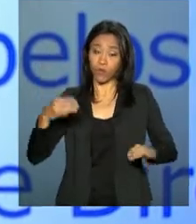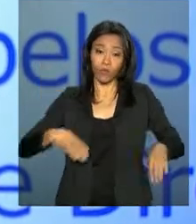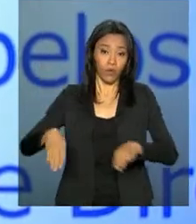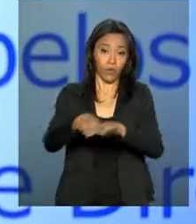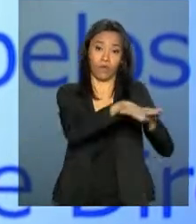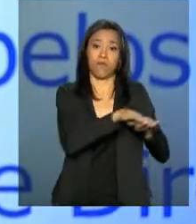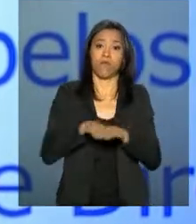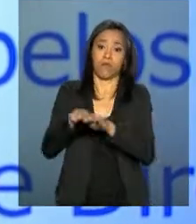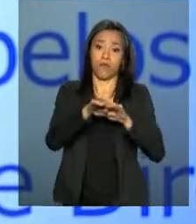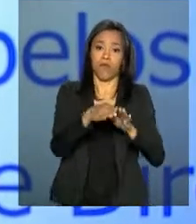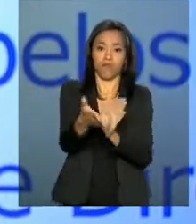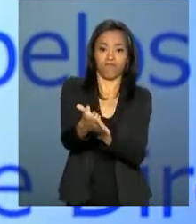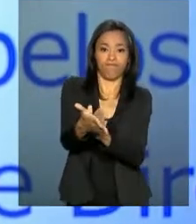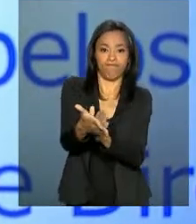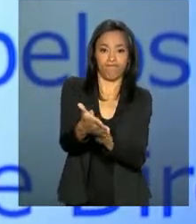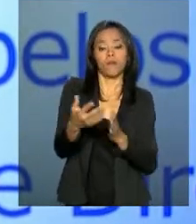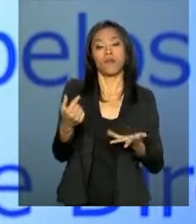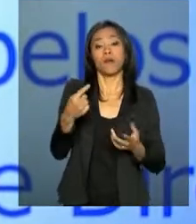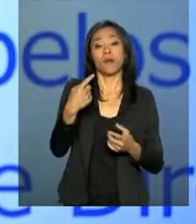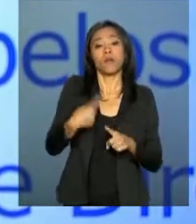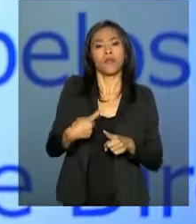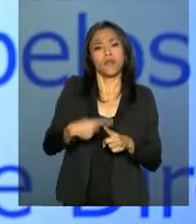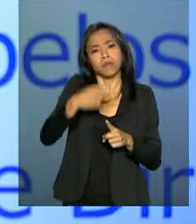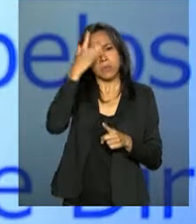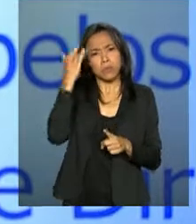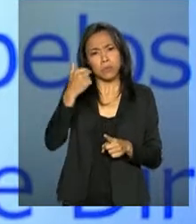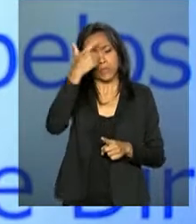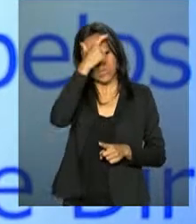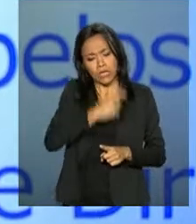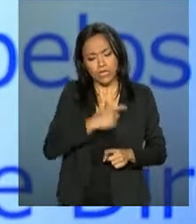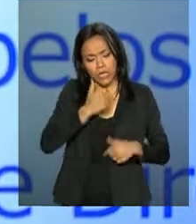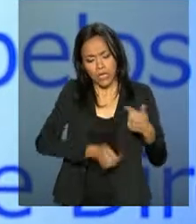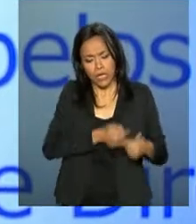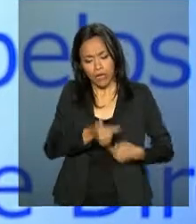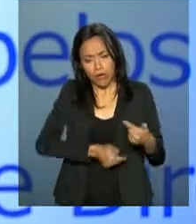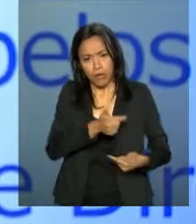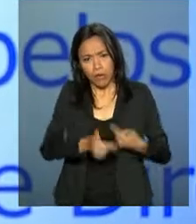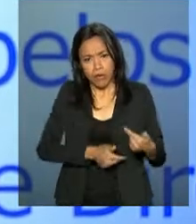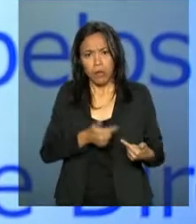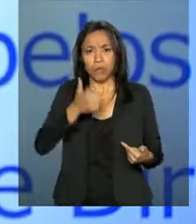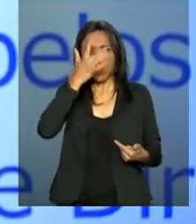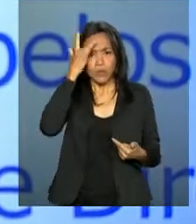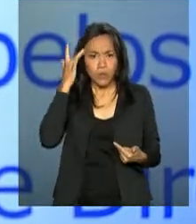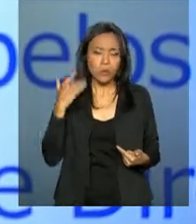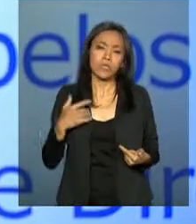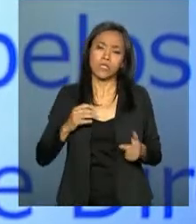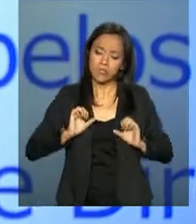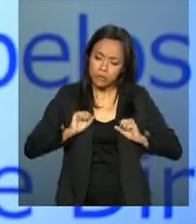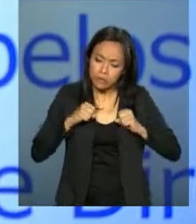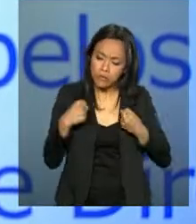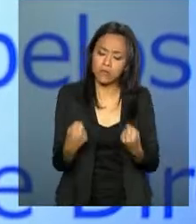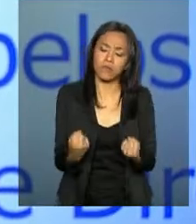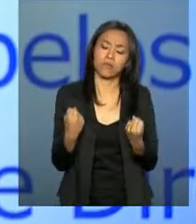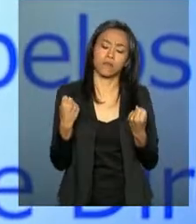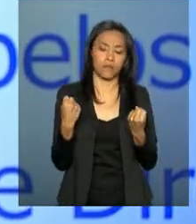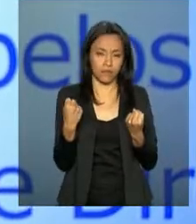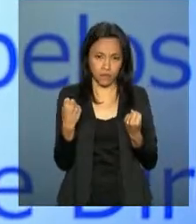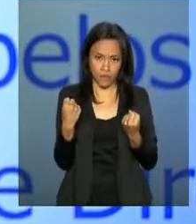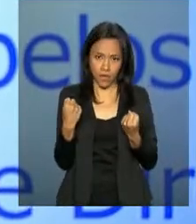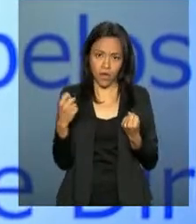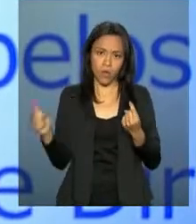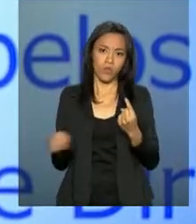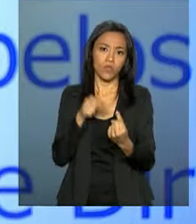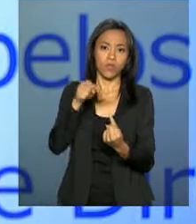que dedicaram a sua vida que às vezes perderam a vida que dedicaram suas atividades é para a